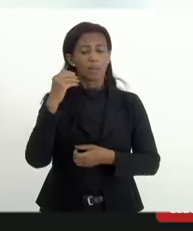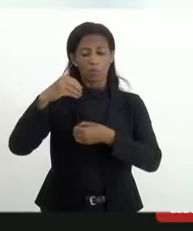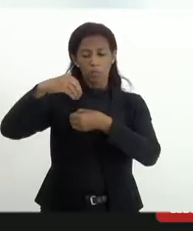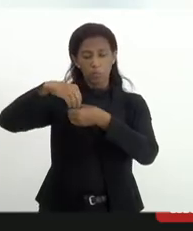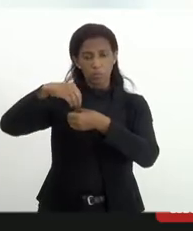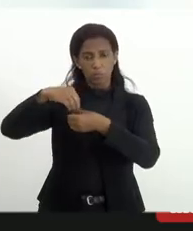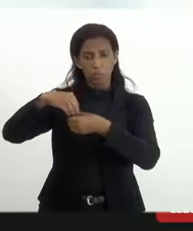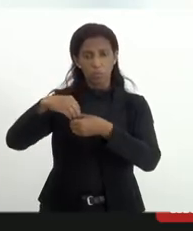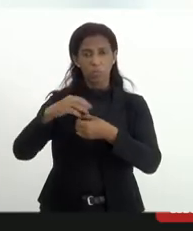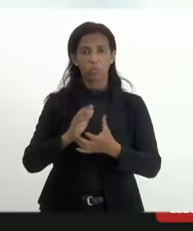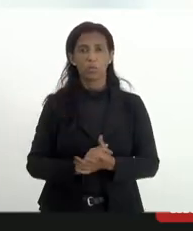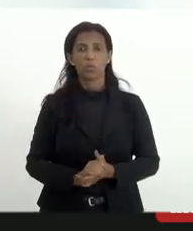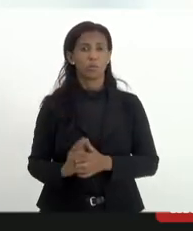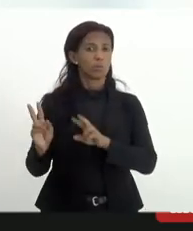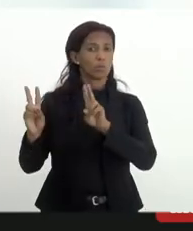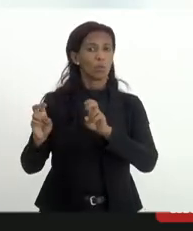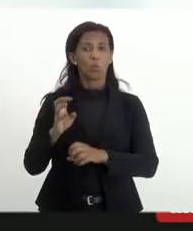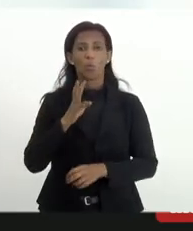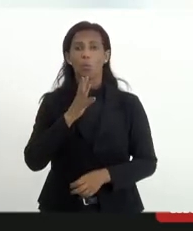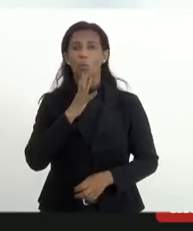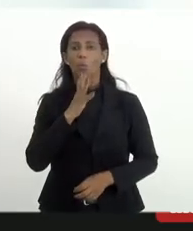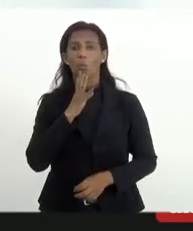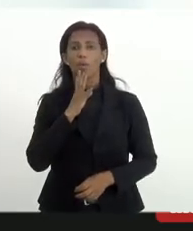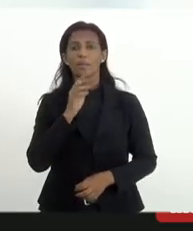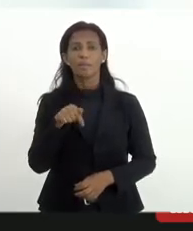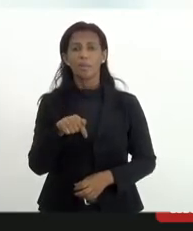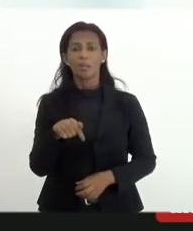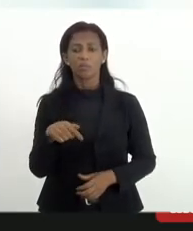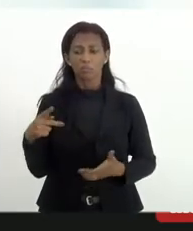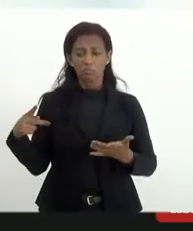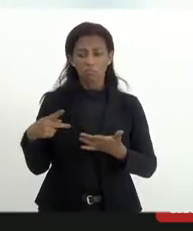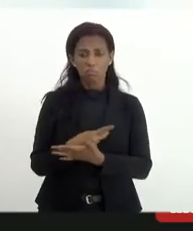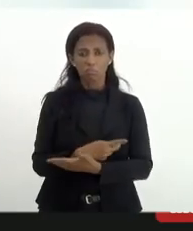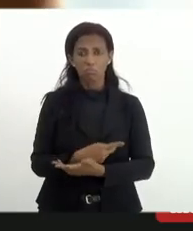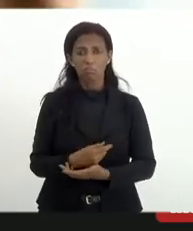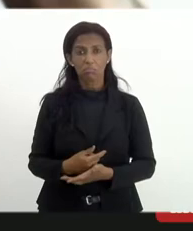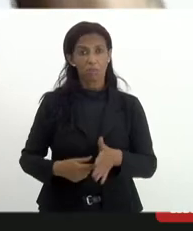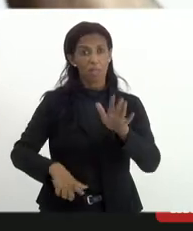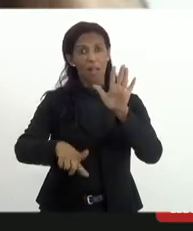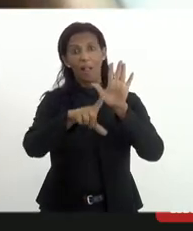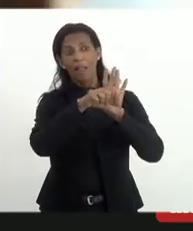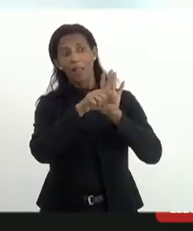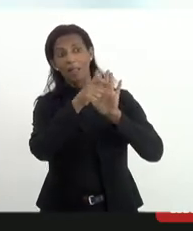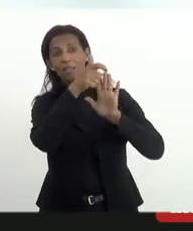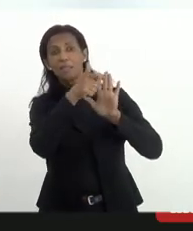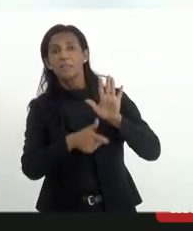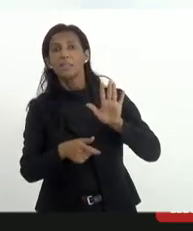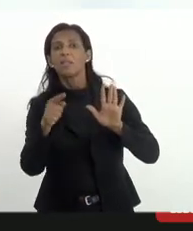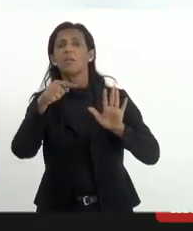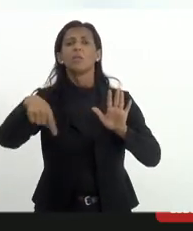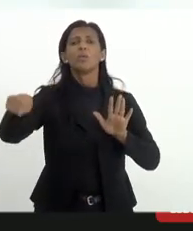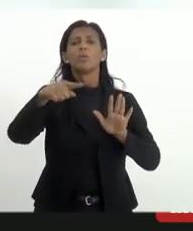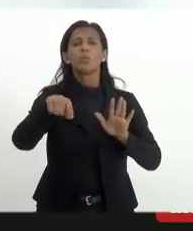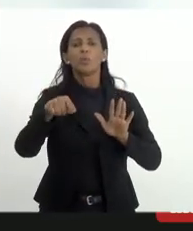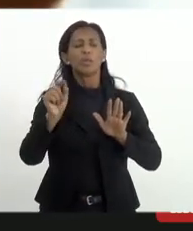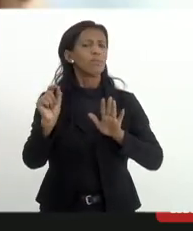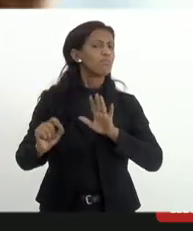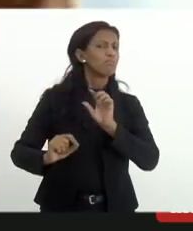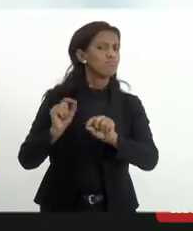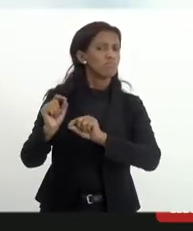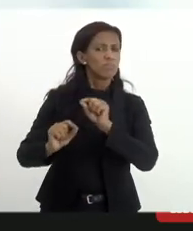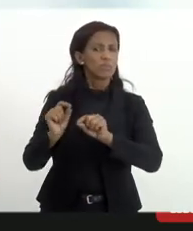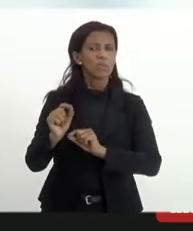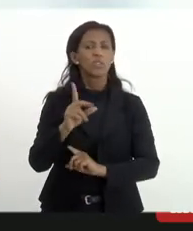interno sobre a questão do conhecimento do fato. Perante a lei, o que, que os senhores consideram como